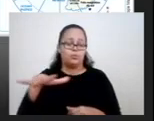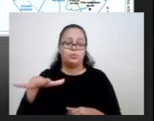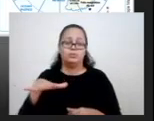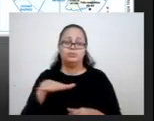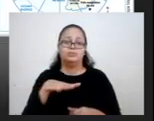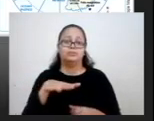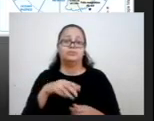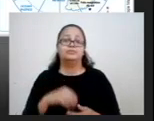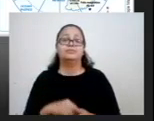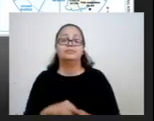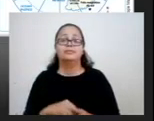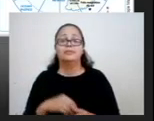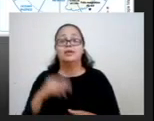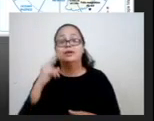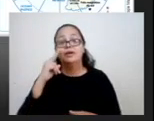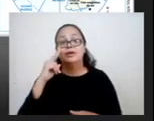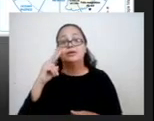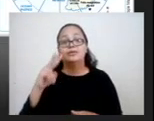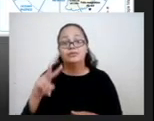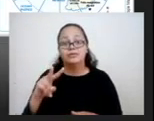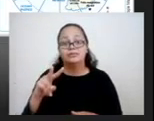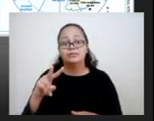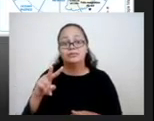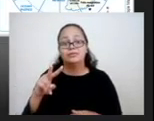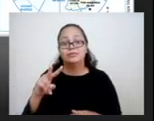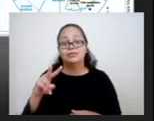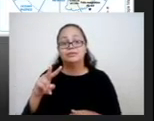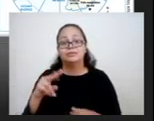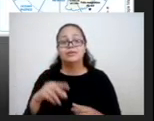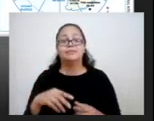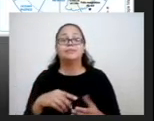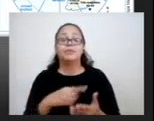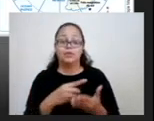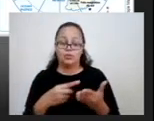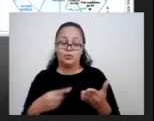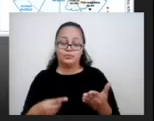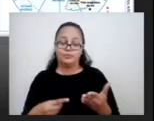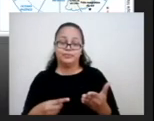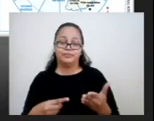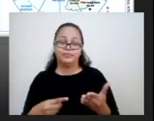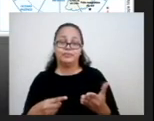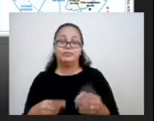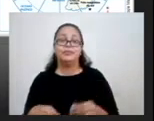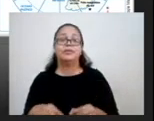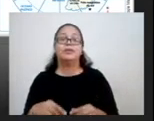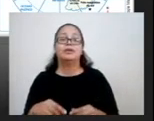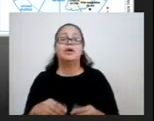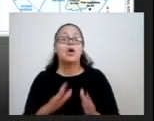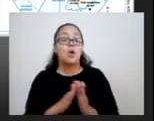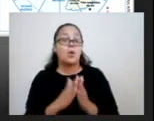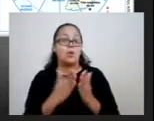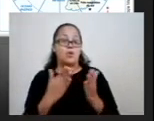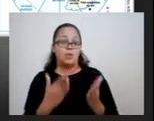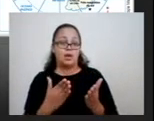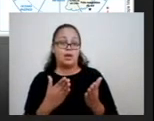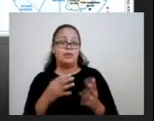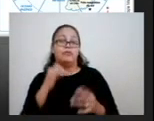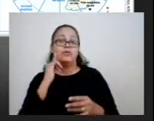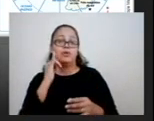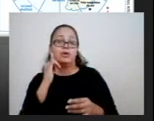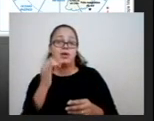né? Bom, vamos ver uma resenha que tem aí no material de vocês também. Olha, Mar Sem Fim relata uma